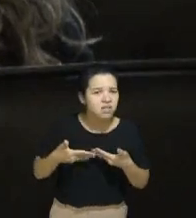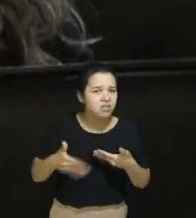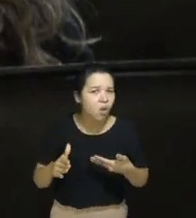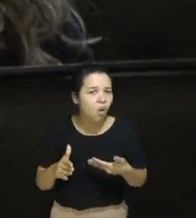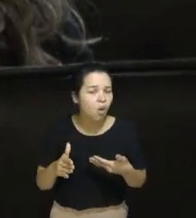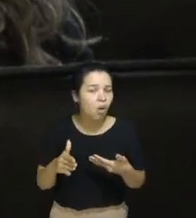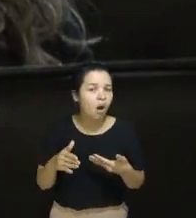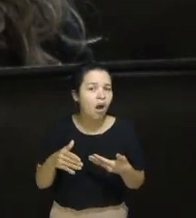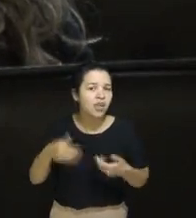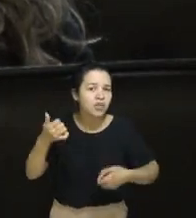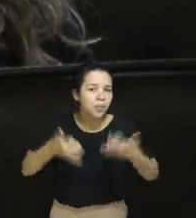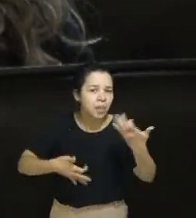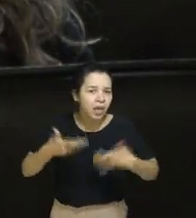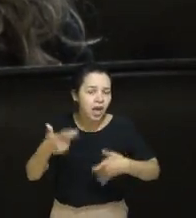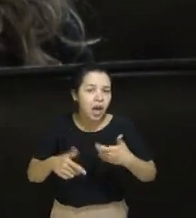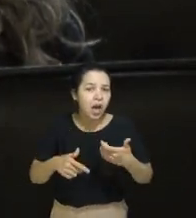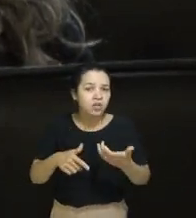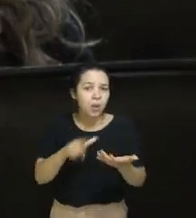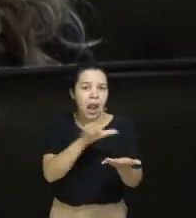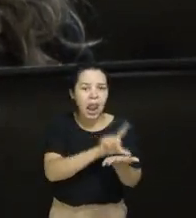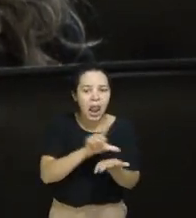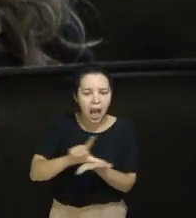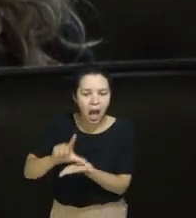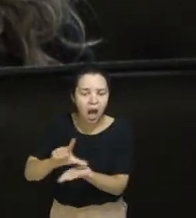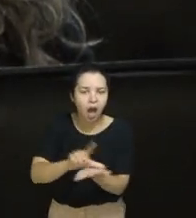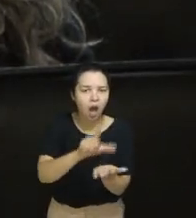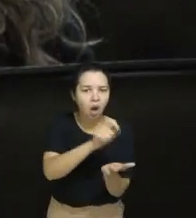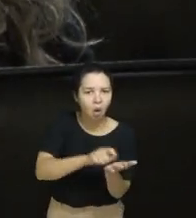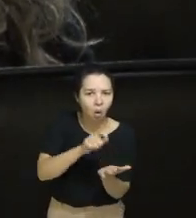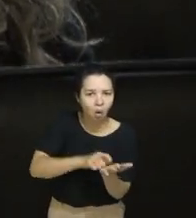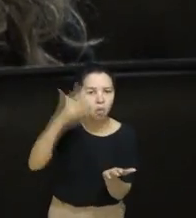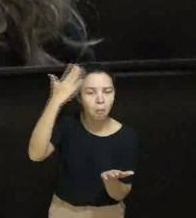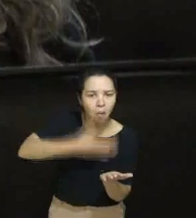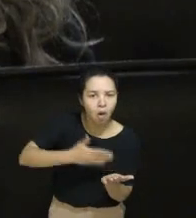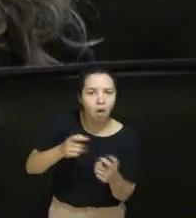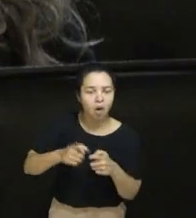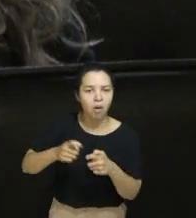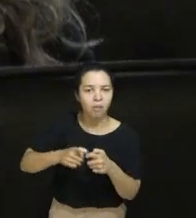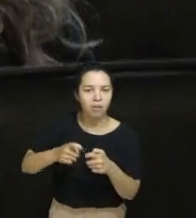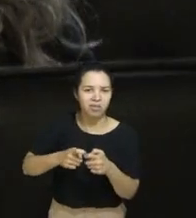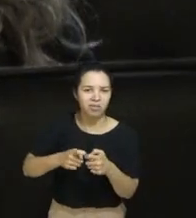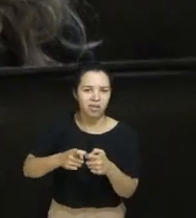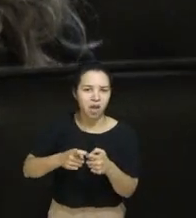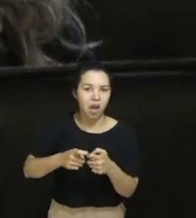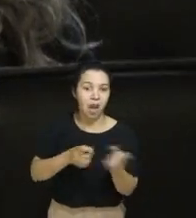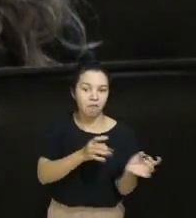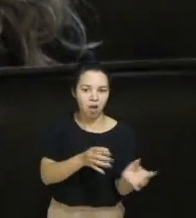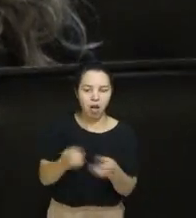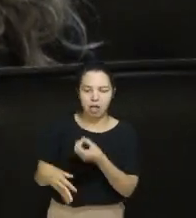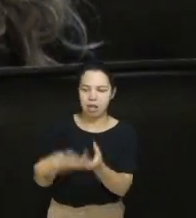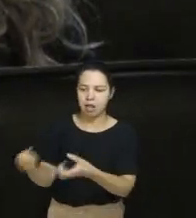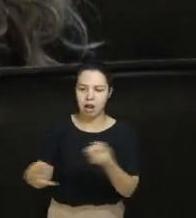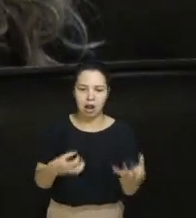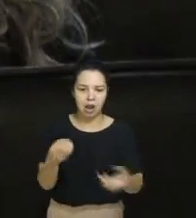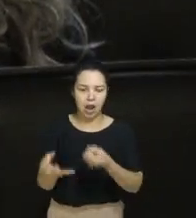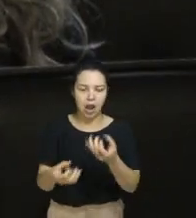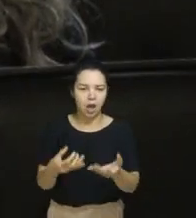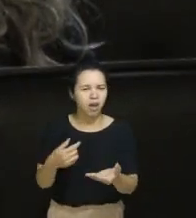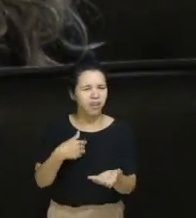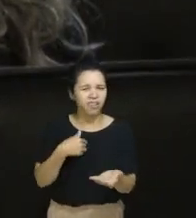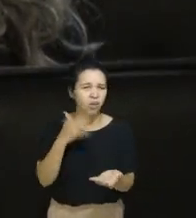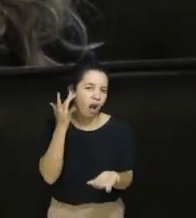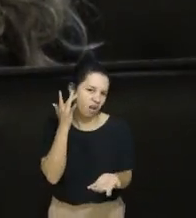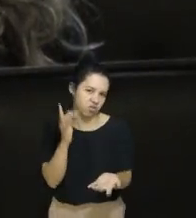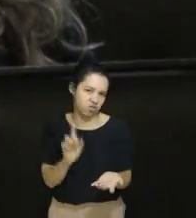em indústria de laudos. Eu não vejo dessa forma, porque assim não é o laudo por laudar, é a forma que eu